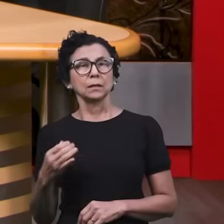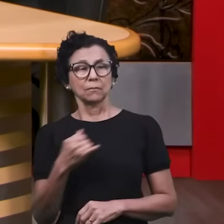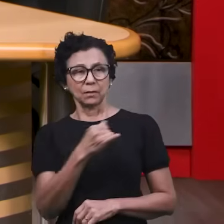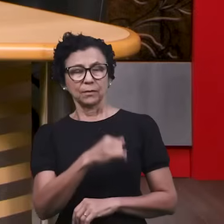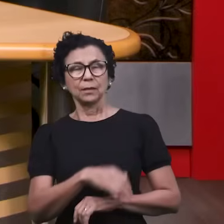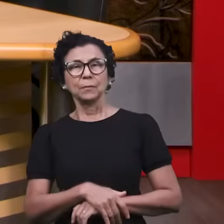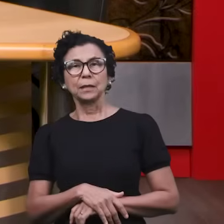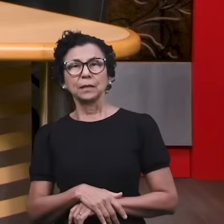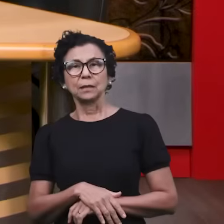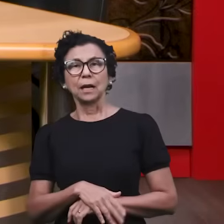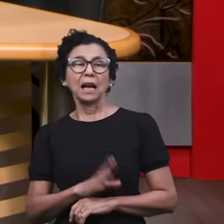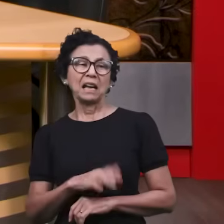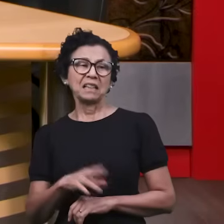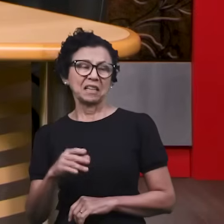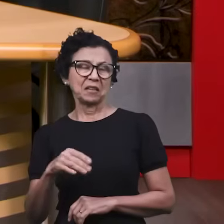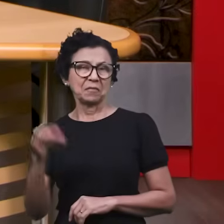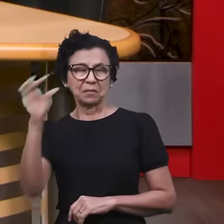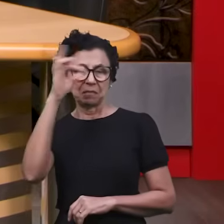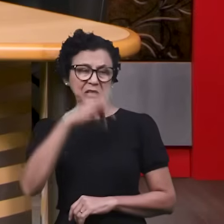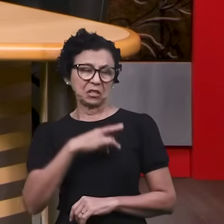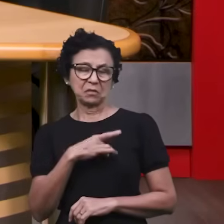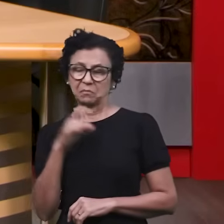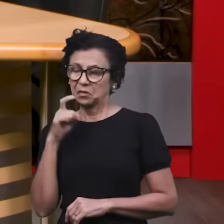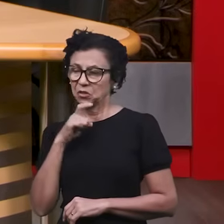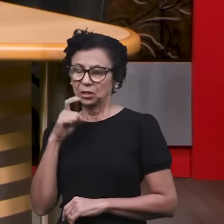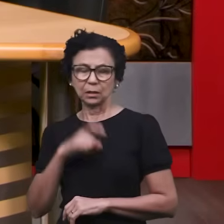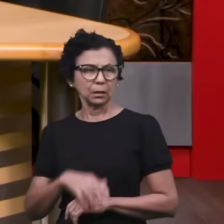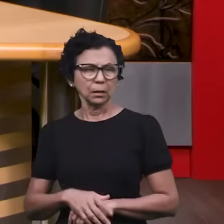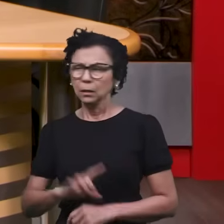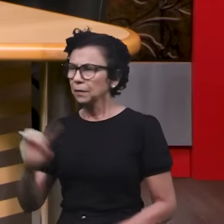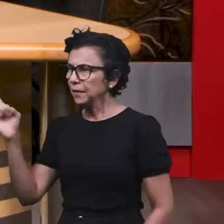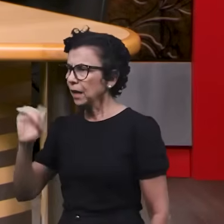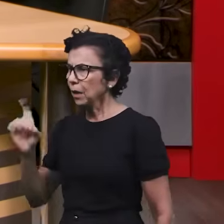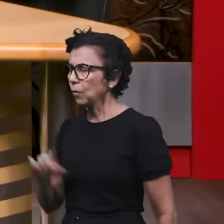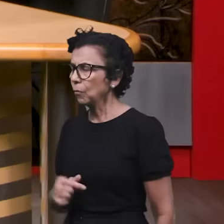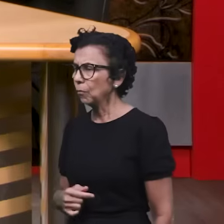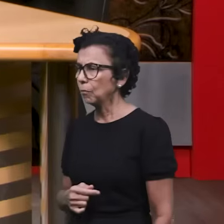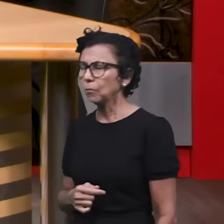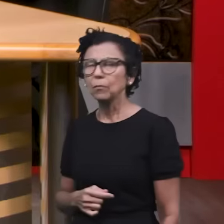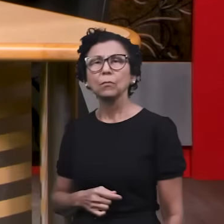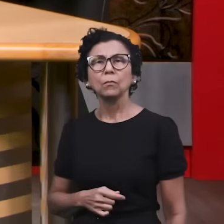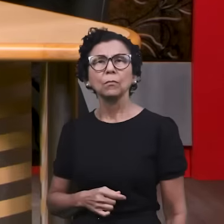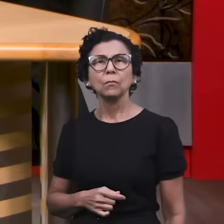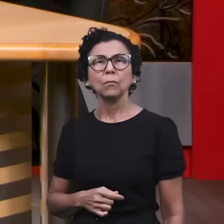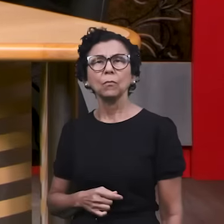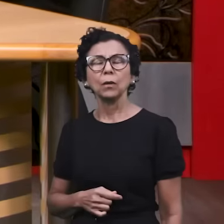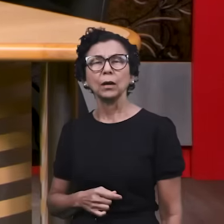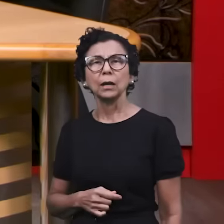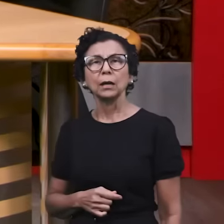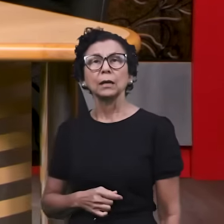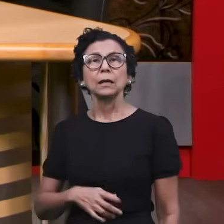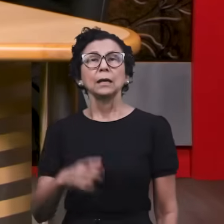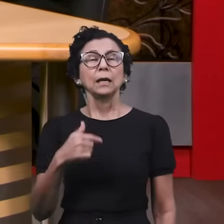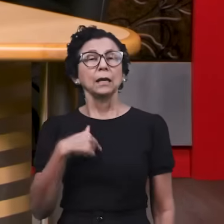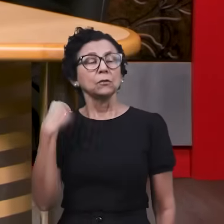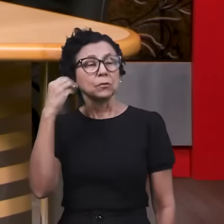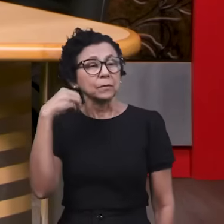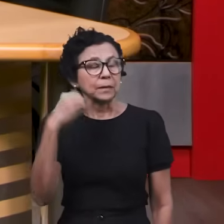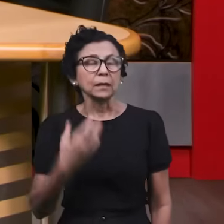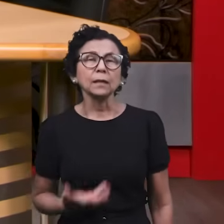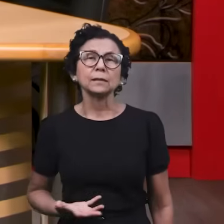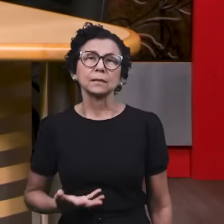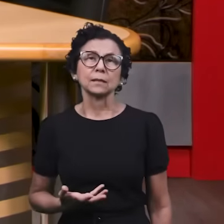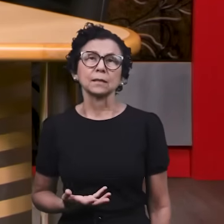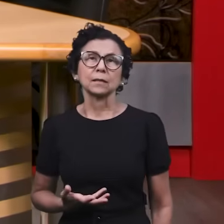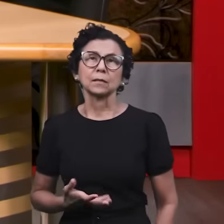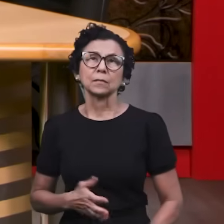Santo não existe? Não, mas eu tive a experiência, né? A experiência do cego. Não, olha, se ele